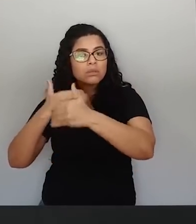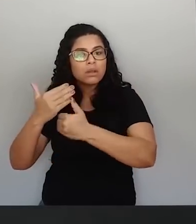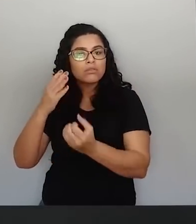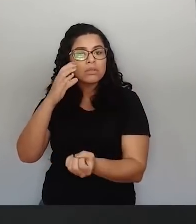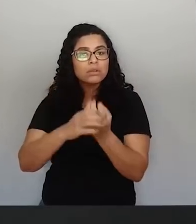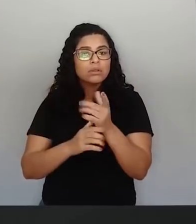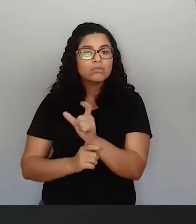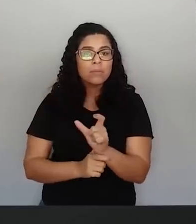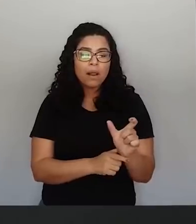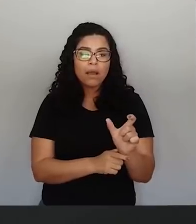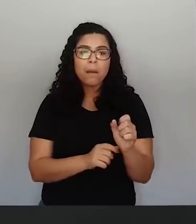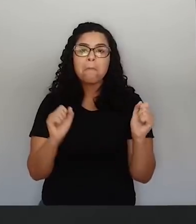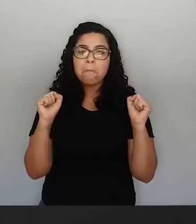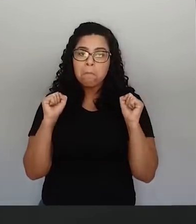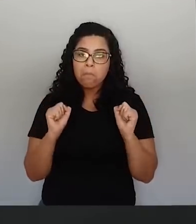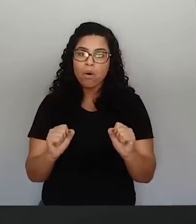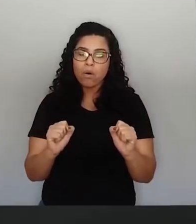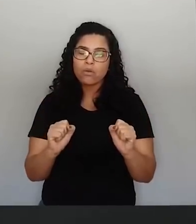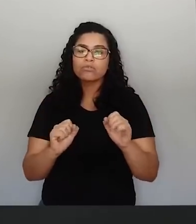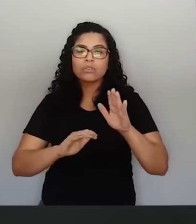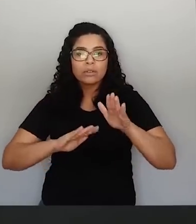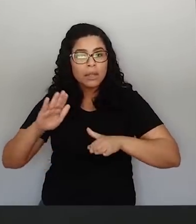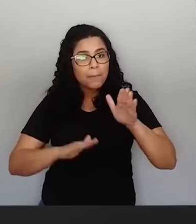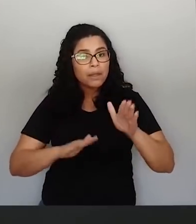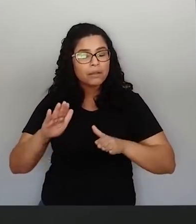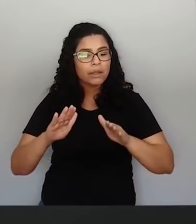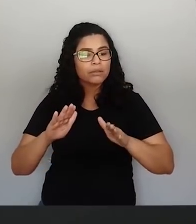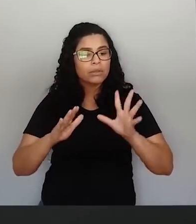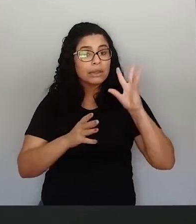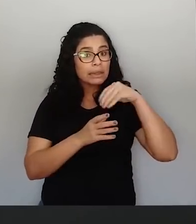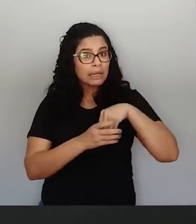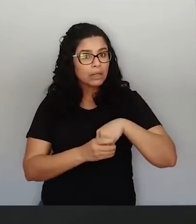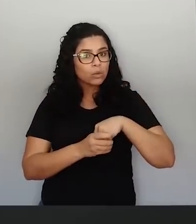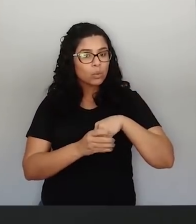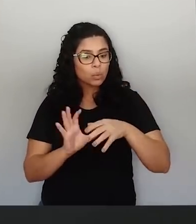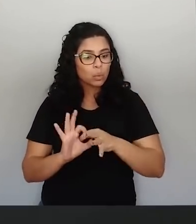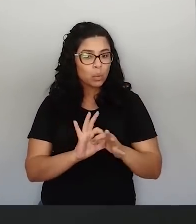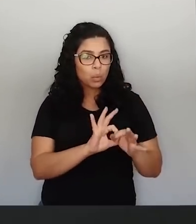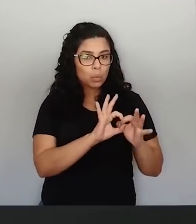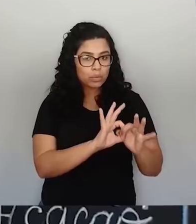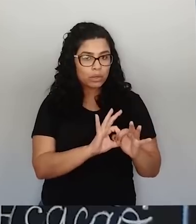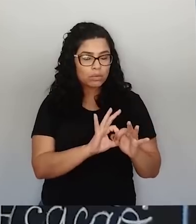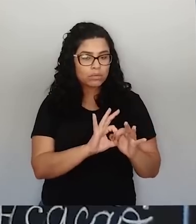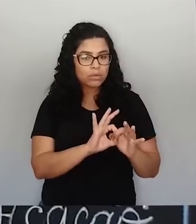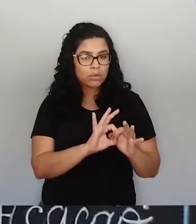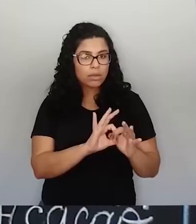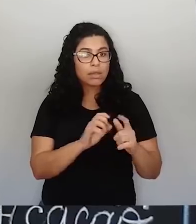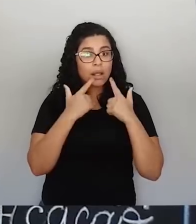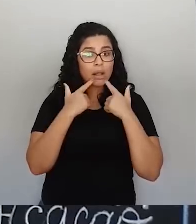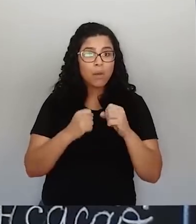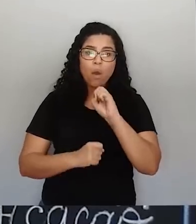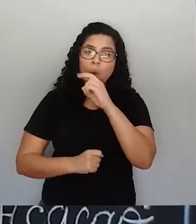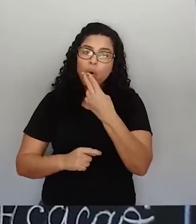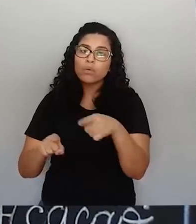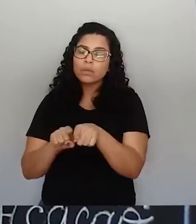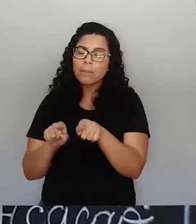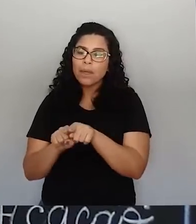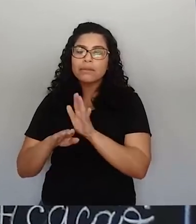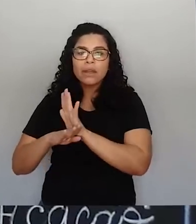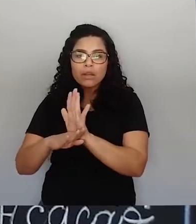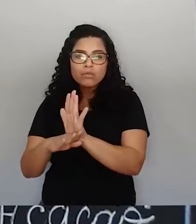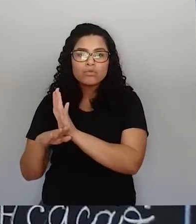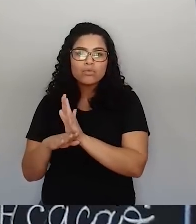pela abreviatura. A abreviatura é um processo que ocorre quando você pega diferentes letras que compõem a